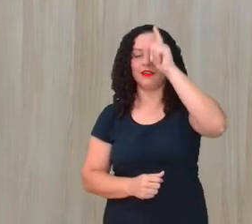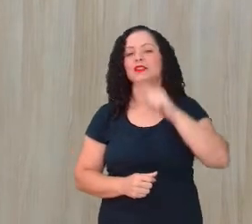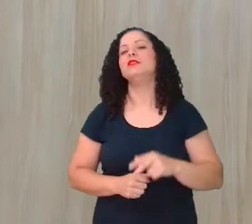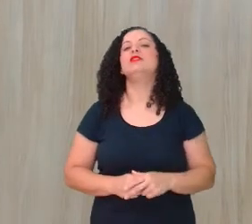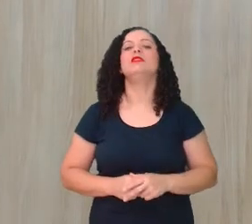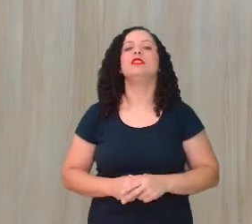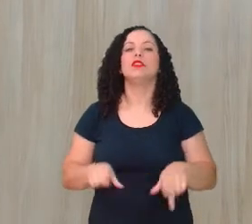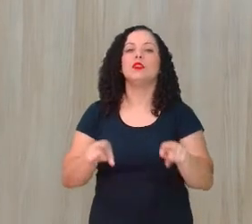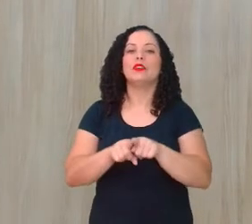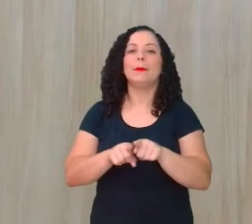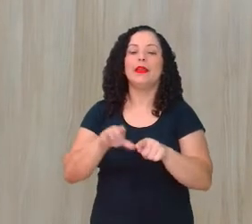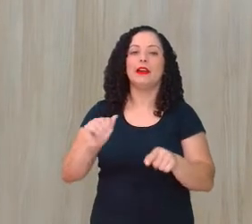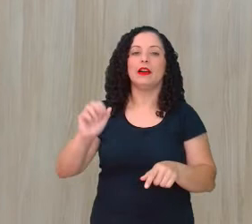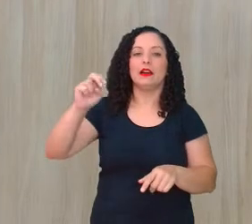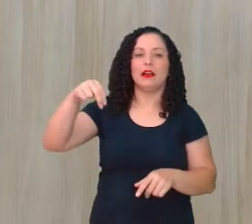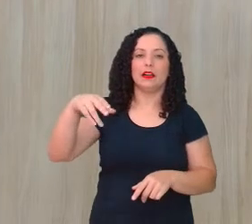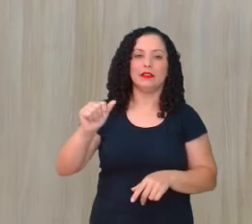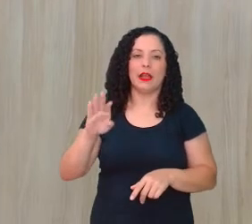na